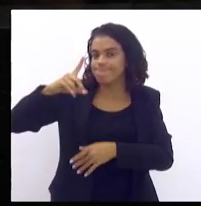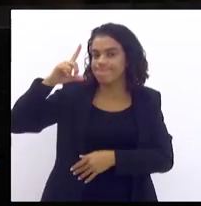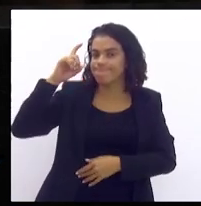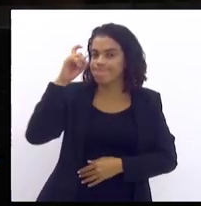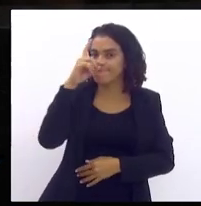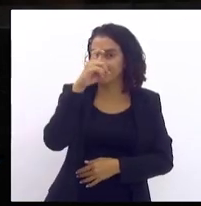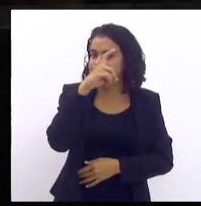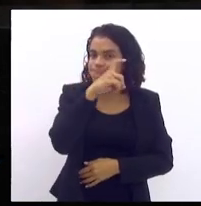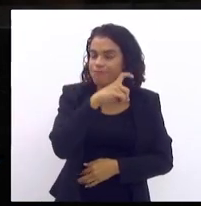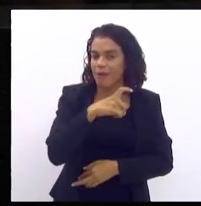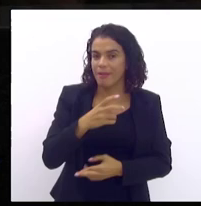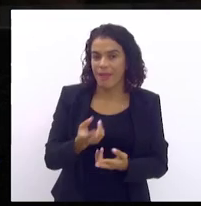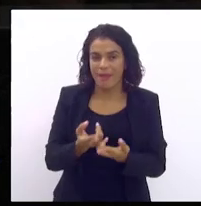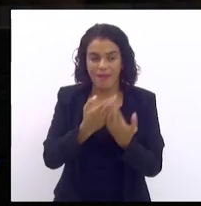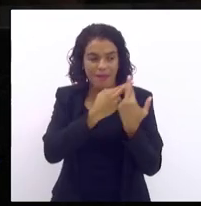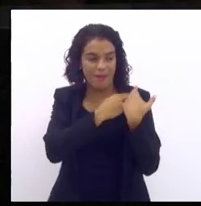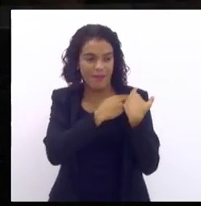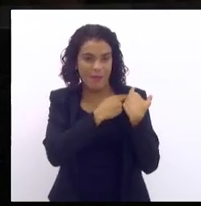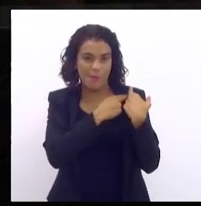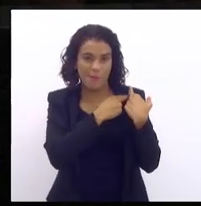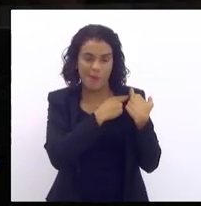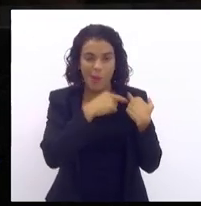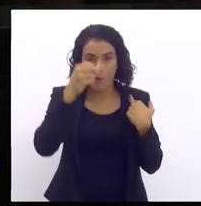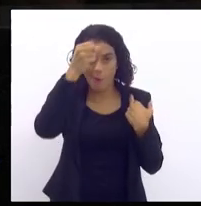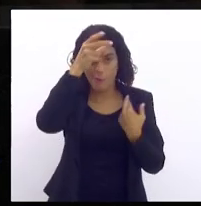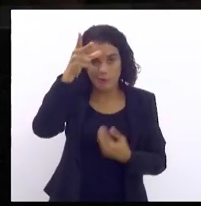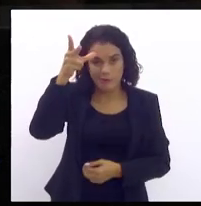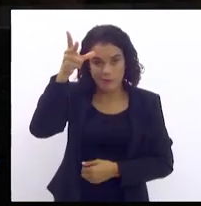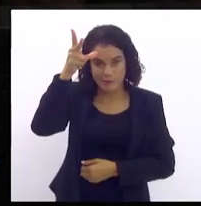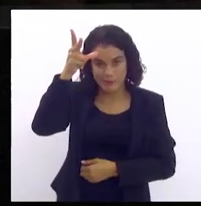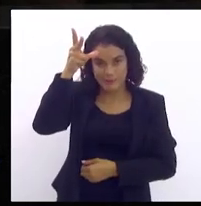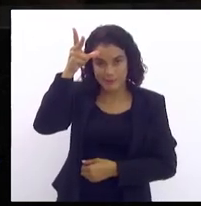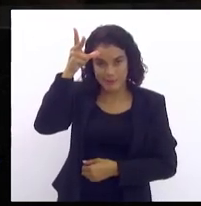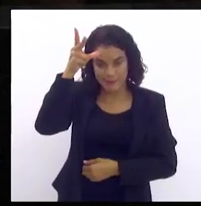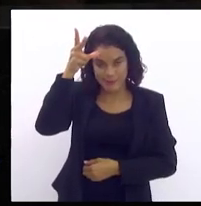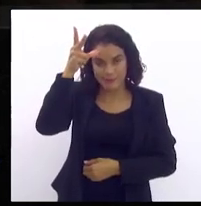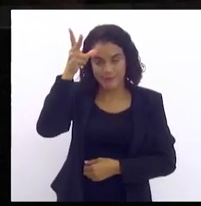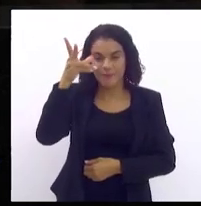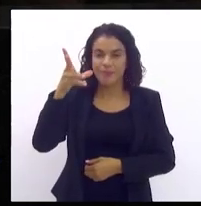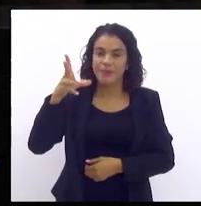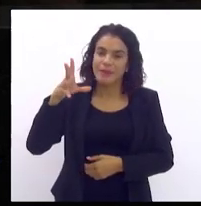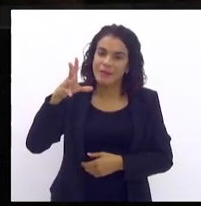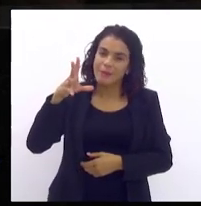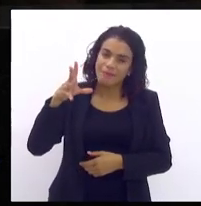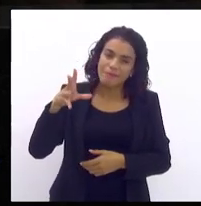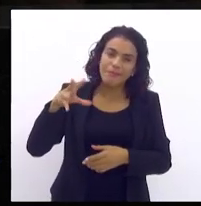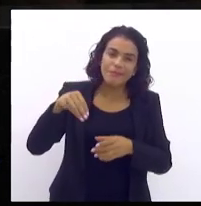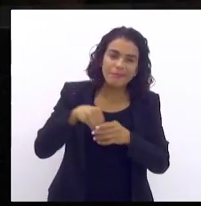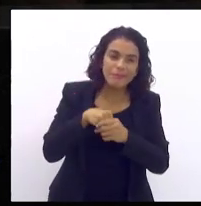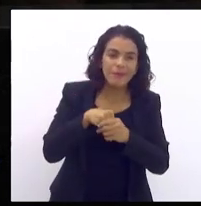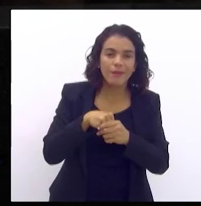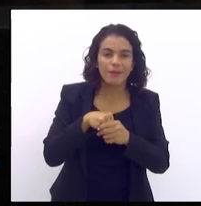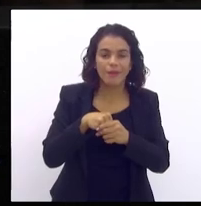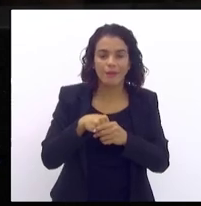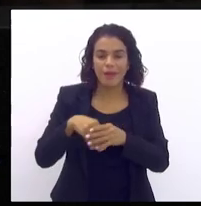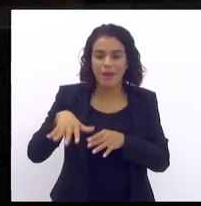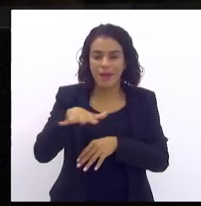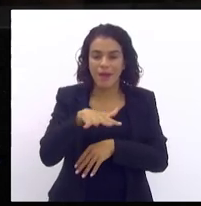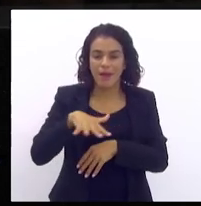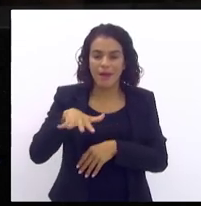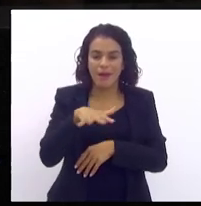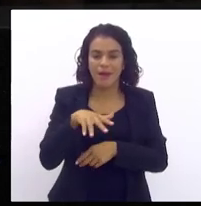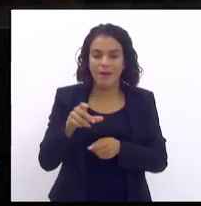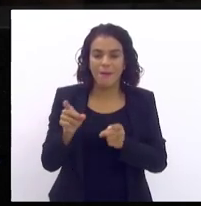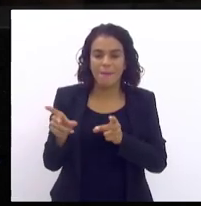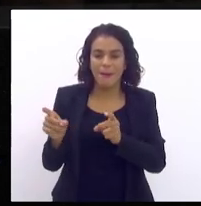porque compete aos municípios, né, dentro da linha do consumo,